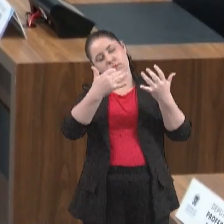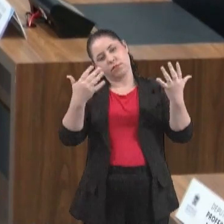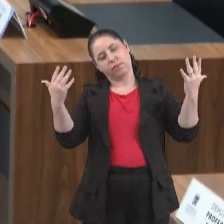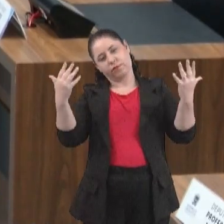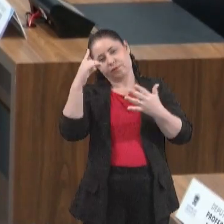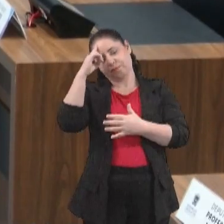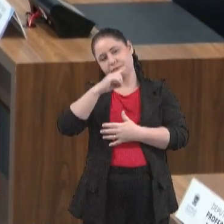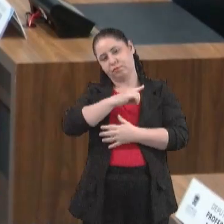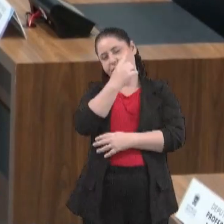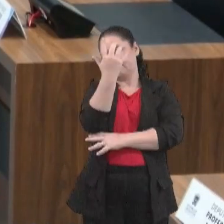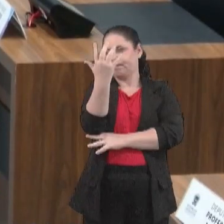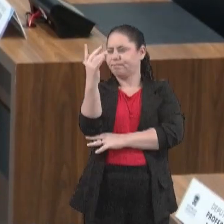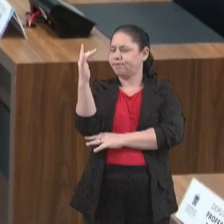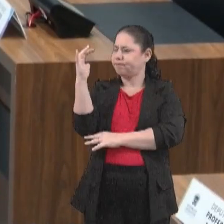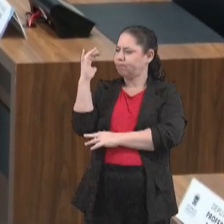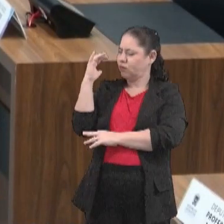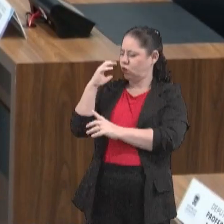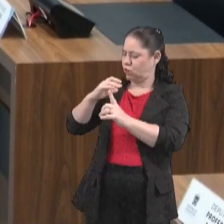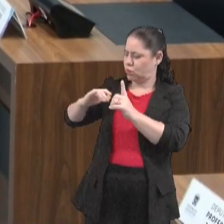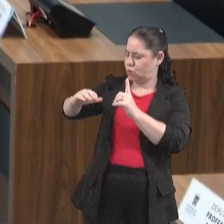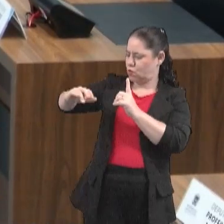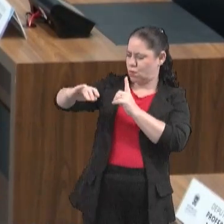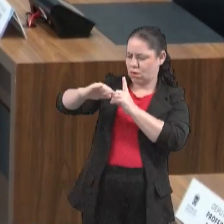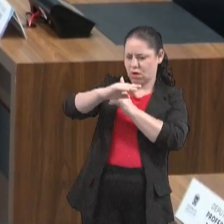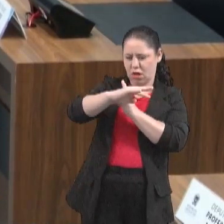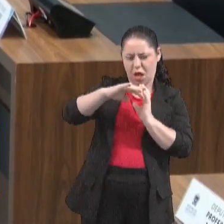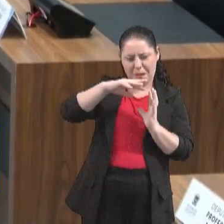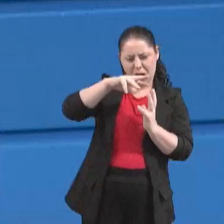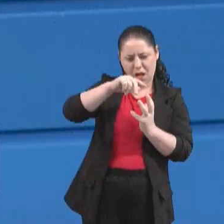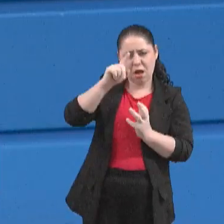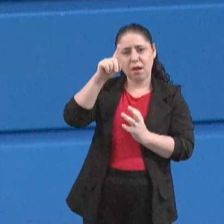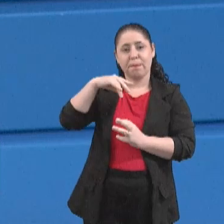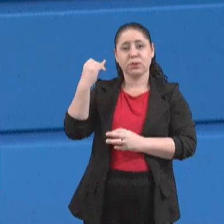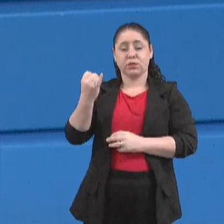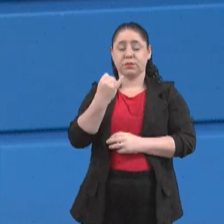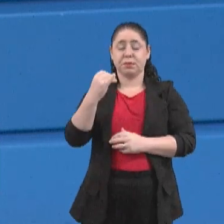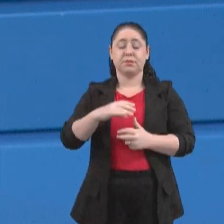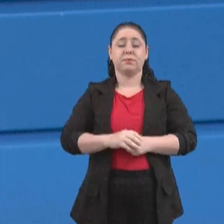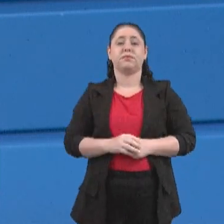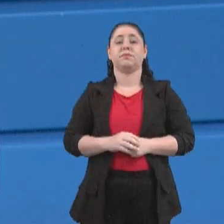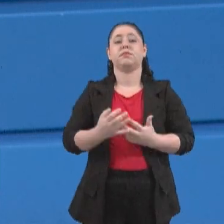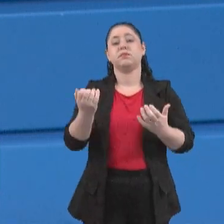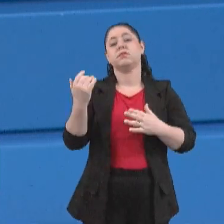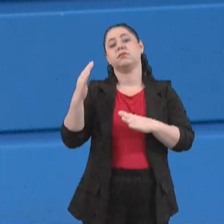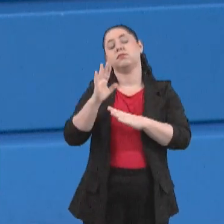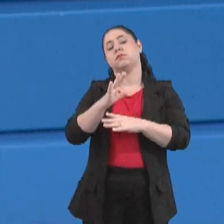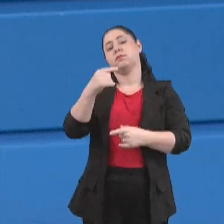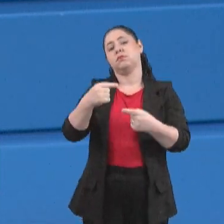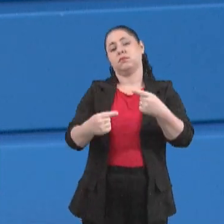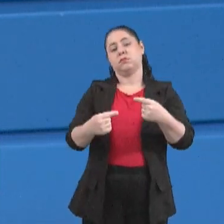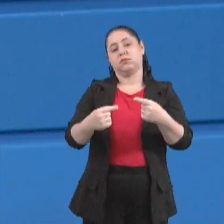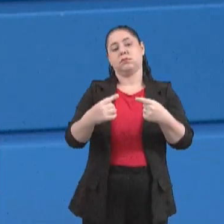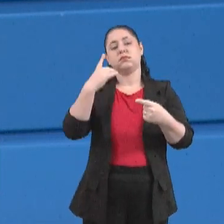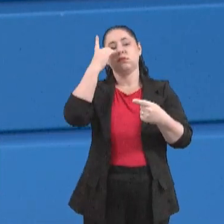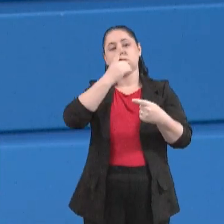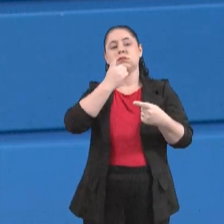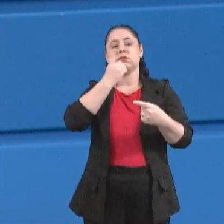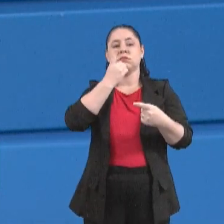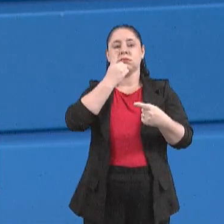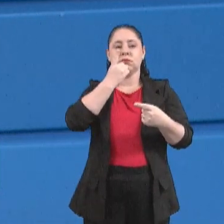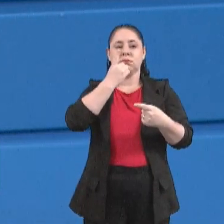colocação no Dia do Meio Ambiente, ela é muito importante. E eu quero contribuir com esse debate, deputado,